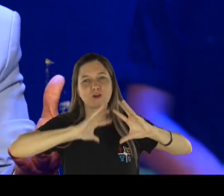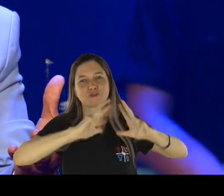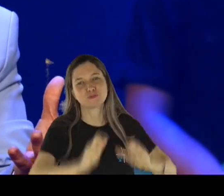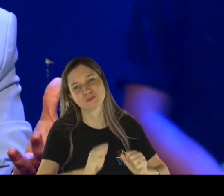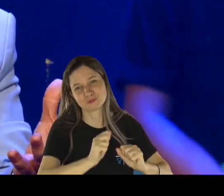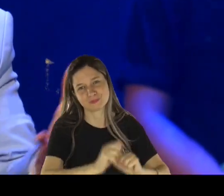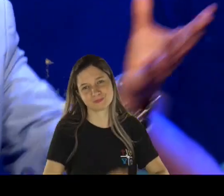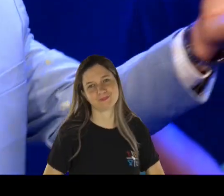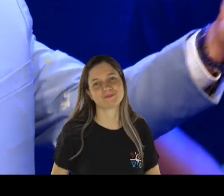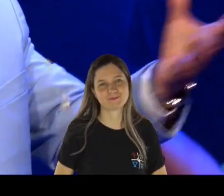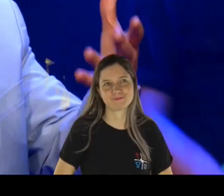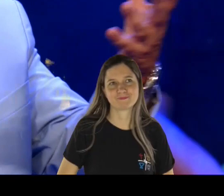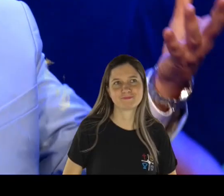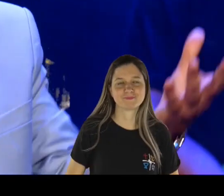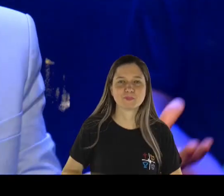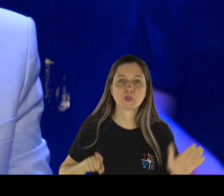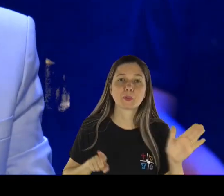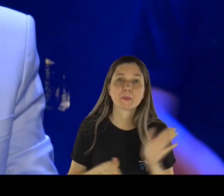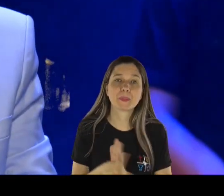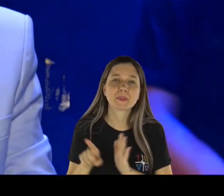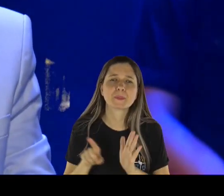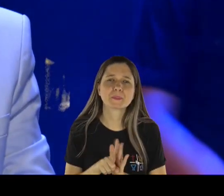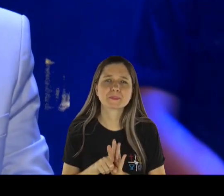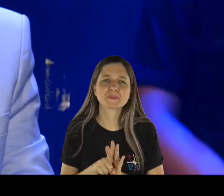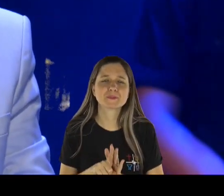seria Maria? Seriam pessoas comuns.